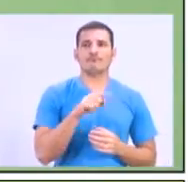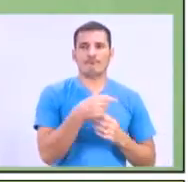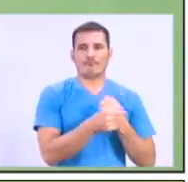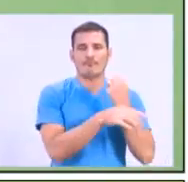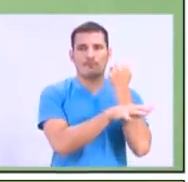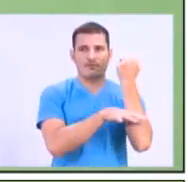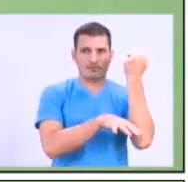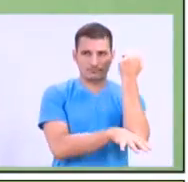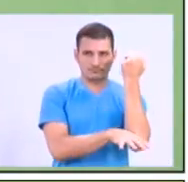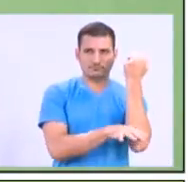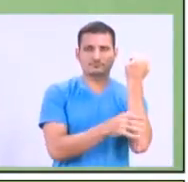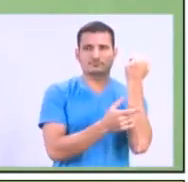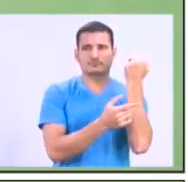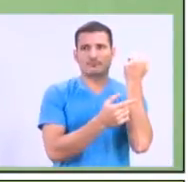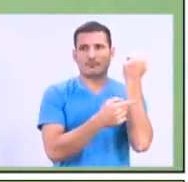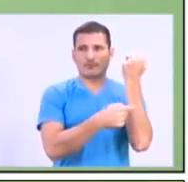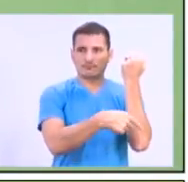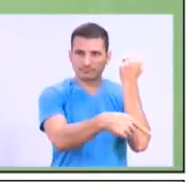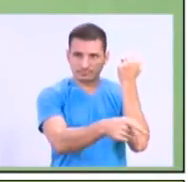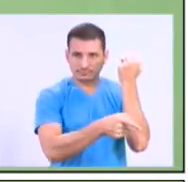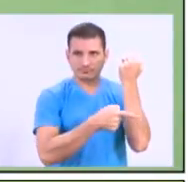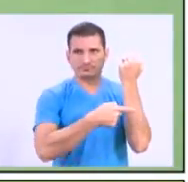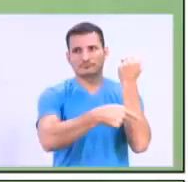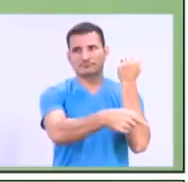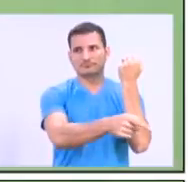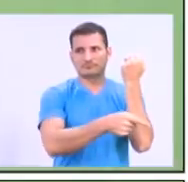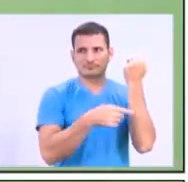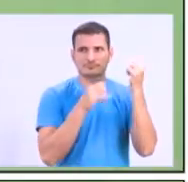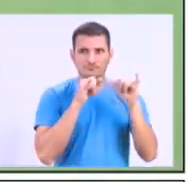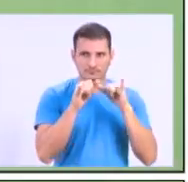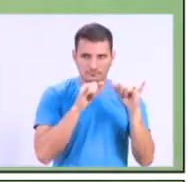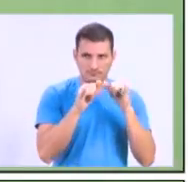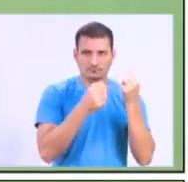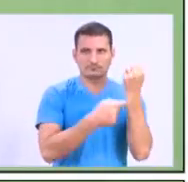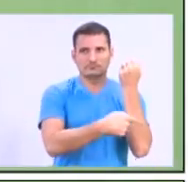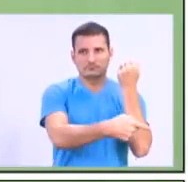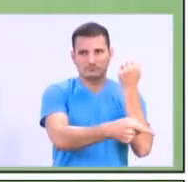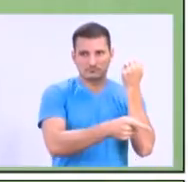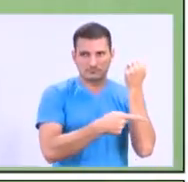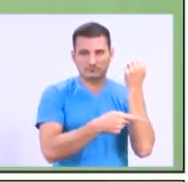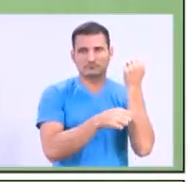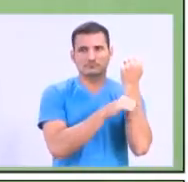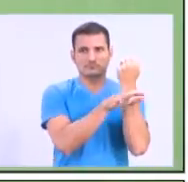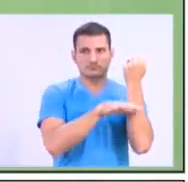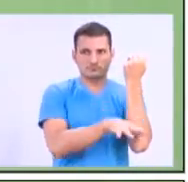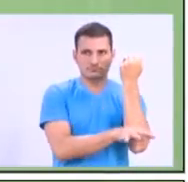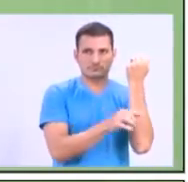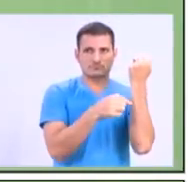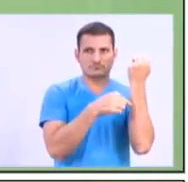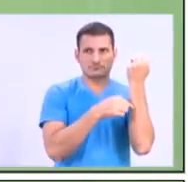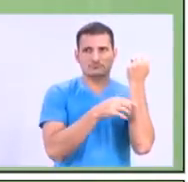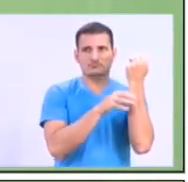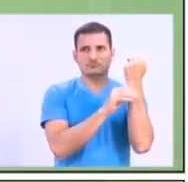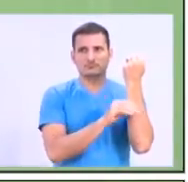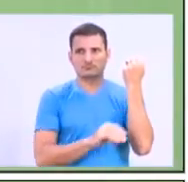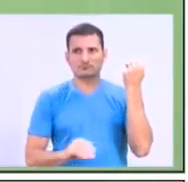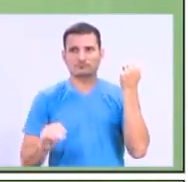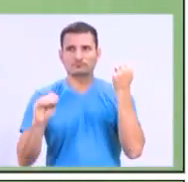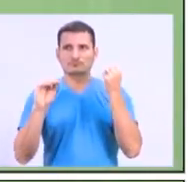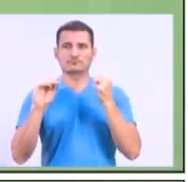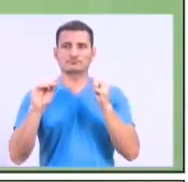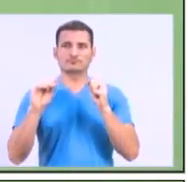depois dessas indas e vindas de informações, né, o servidor Apache envia o